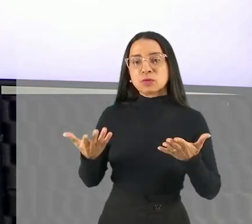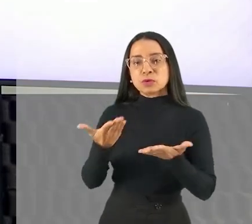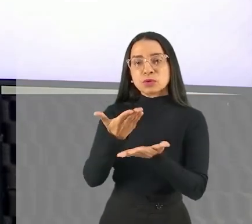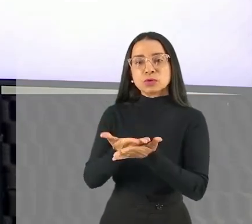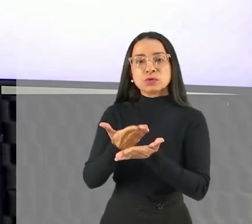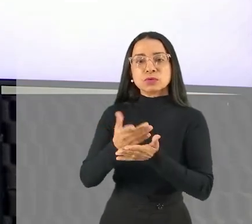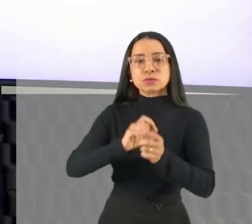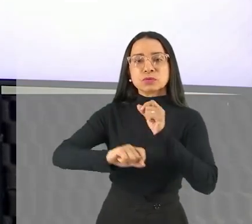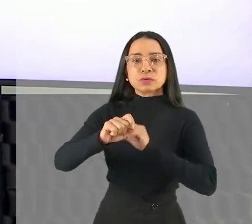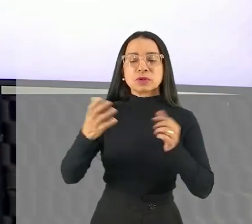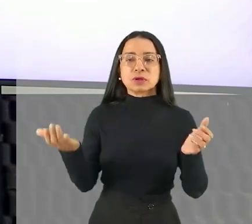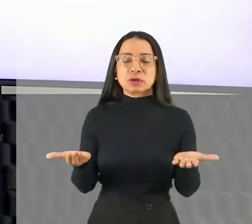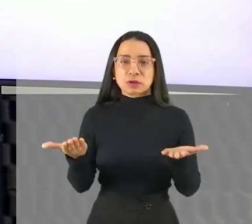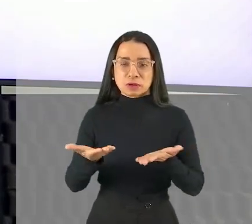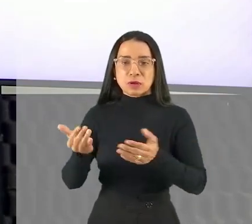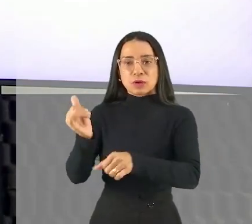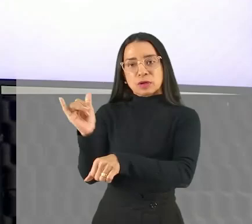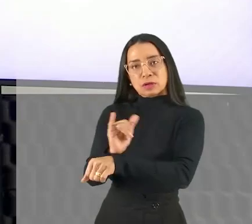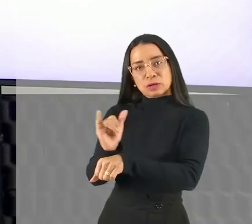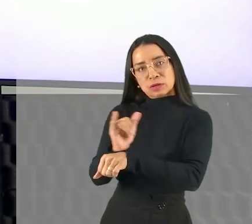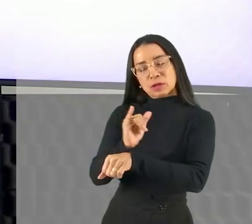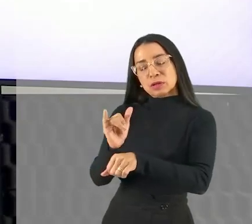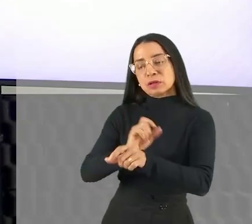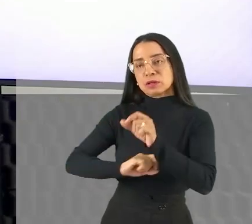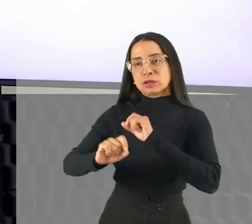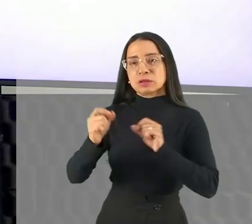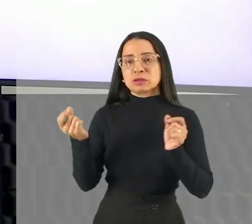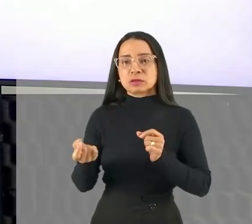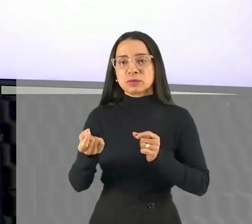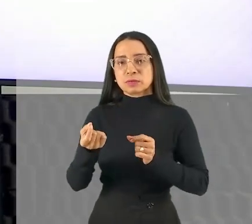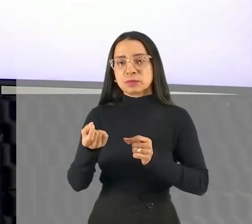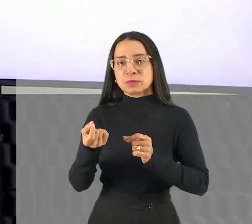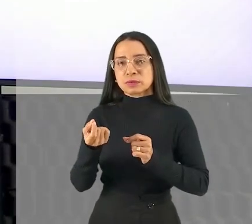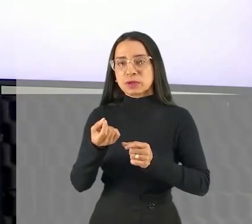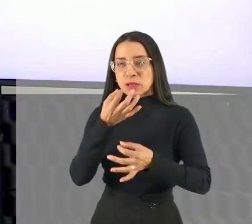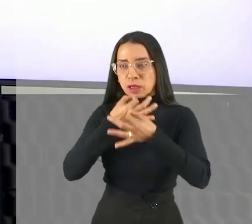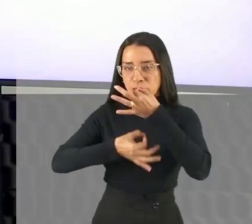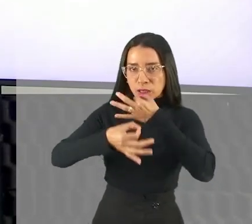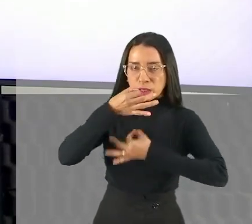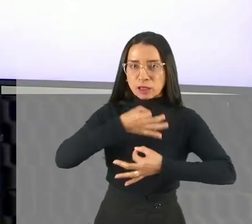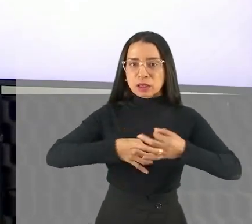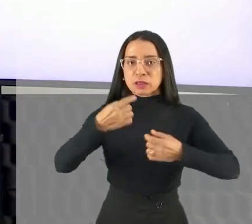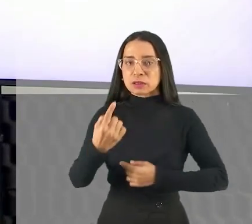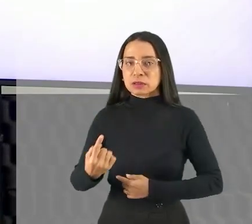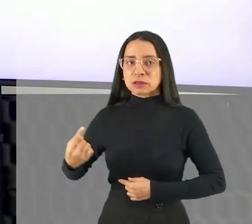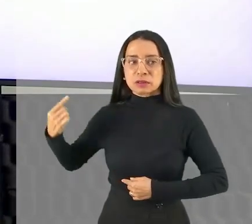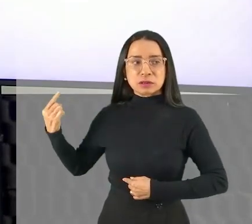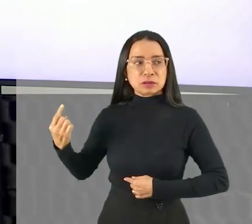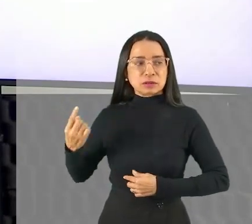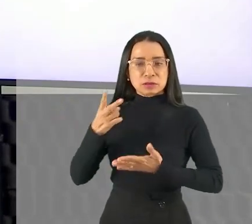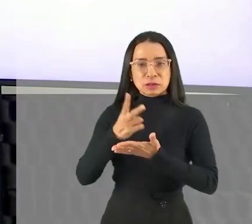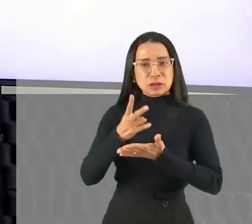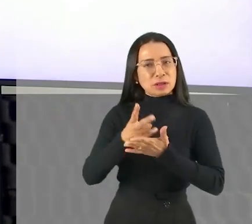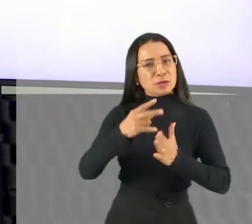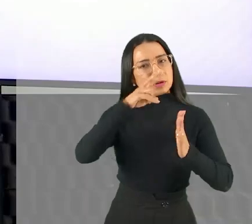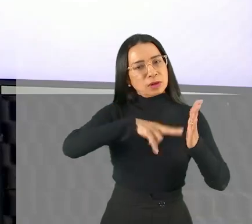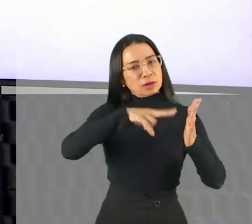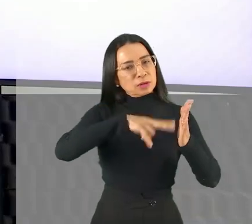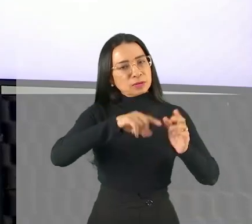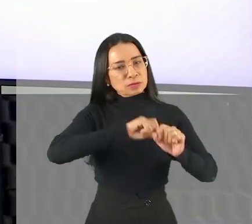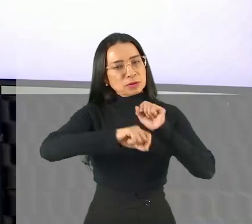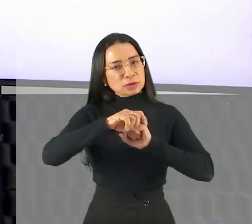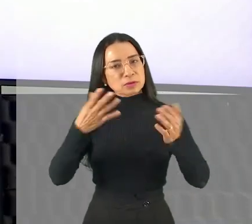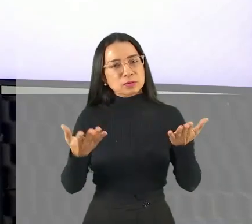questão da estratégia argumentativa. Sempre quando a gente está lendo um texto, principalmente esses textos com viés